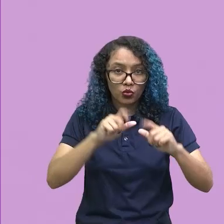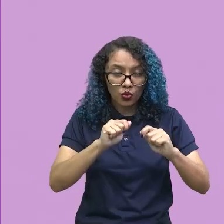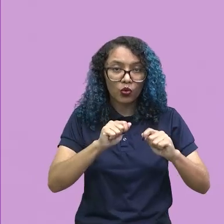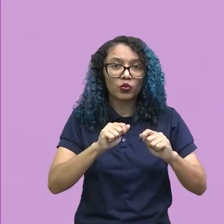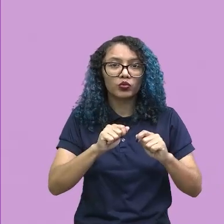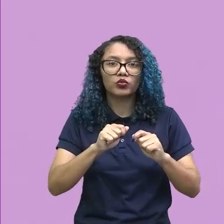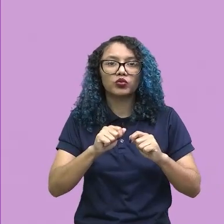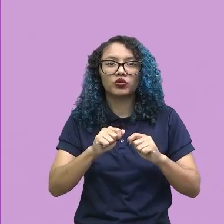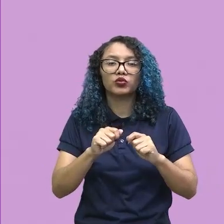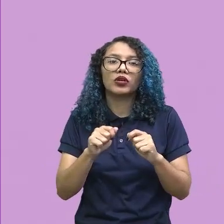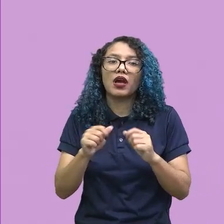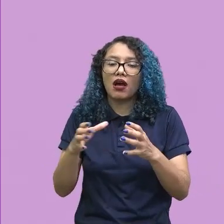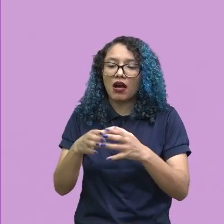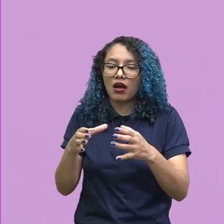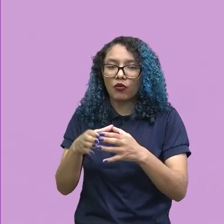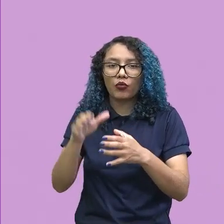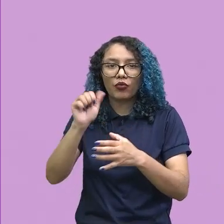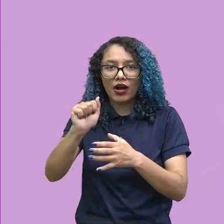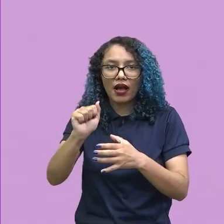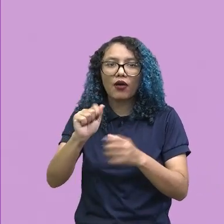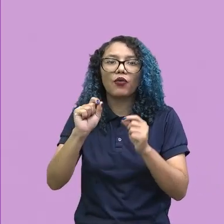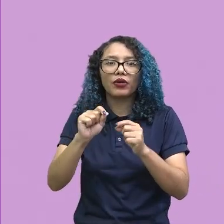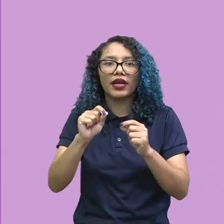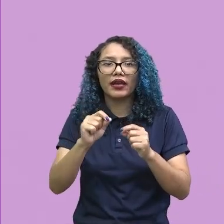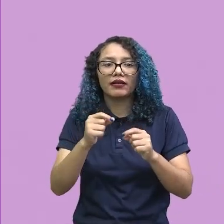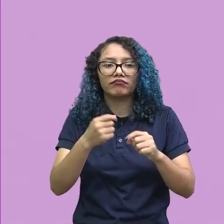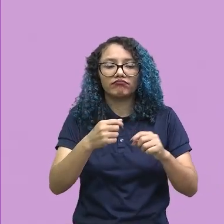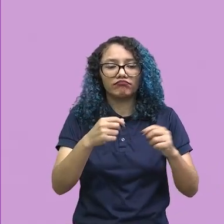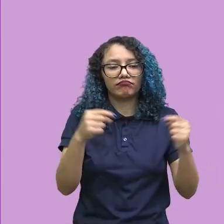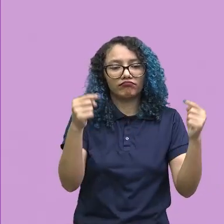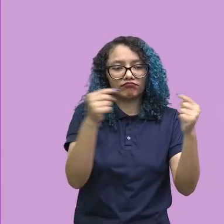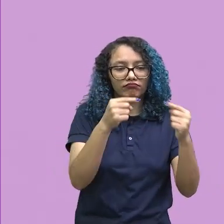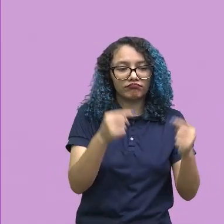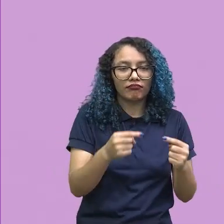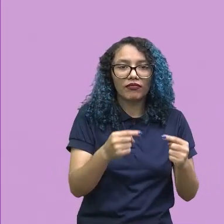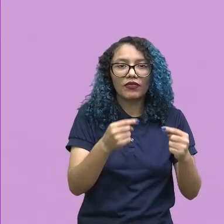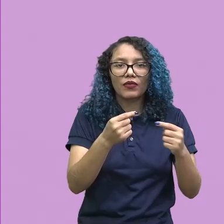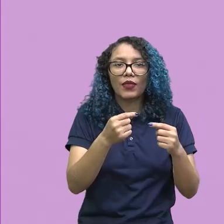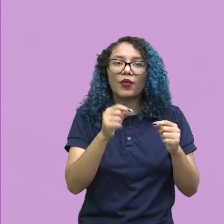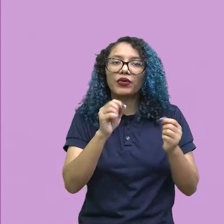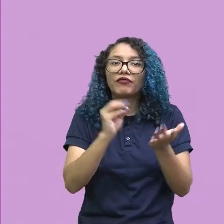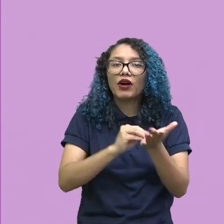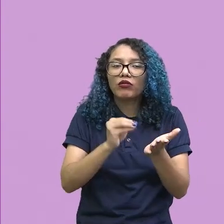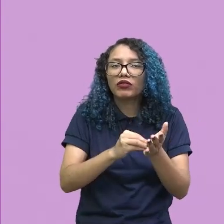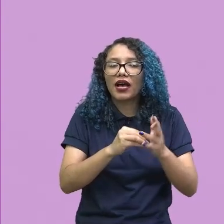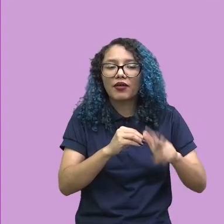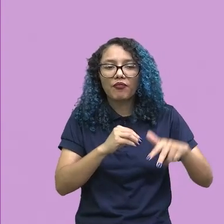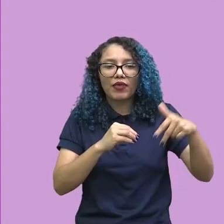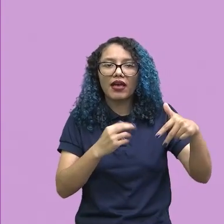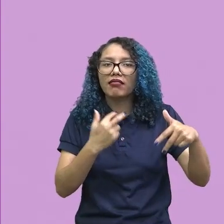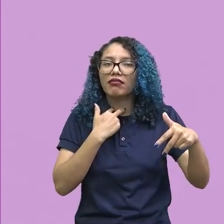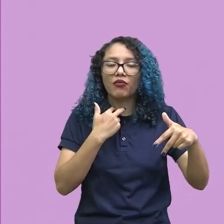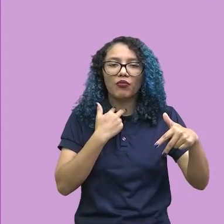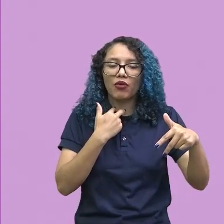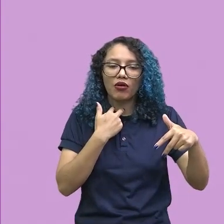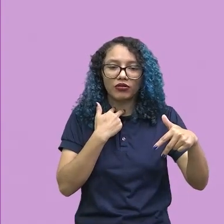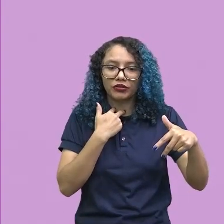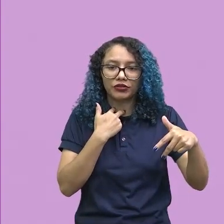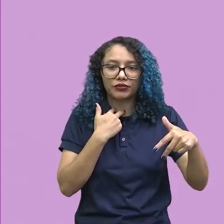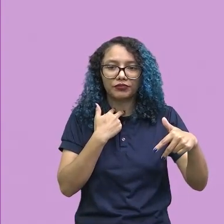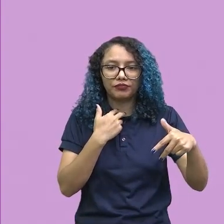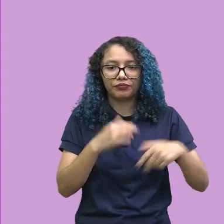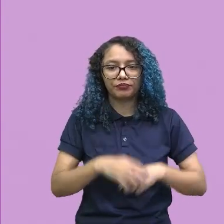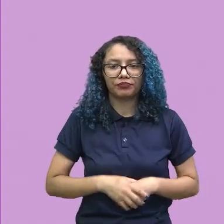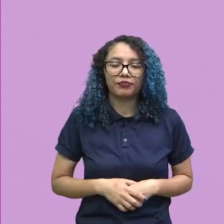alunos, né, pode ficar sem correspondência. Ou seja, nenhum aluno que está formando ali o conjunto A